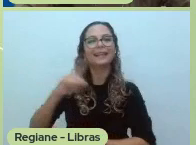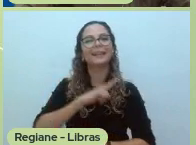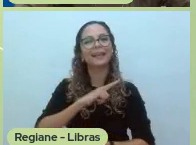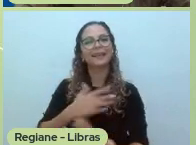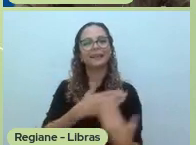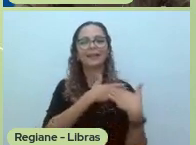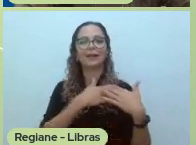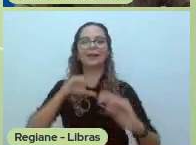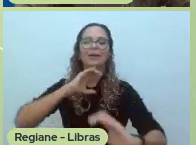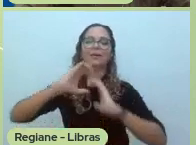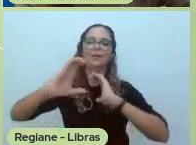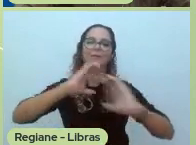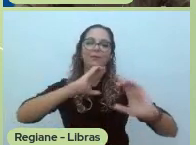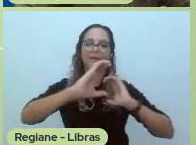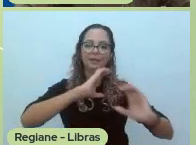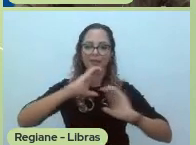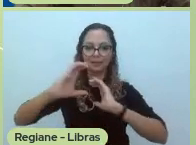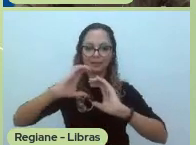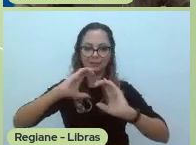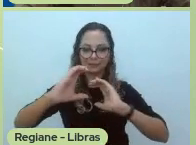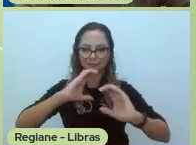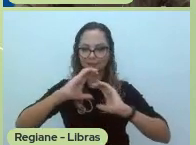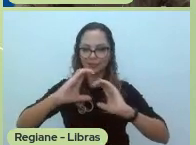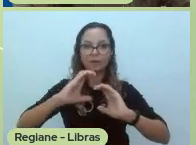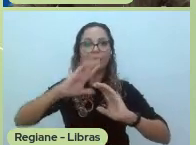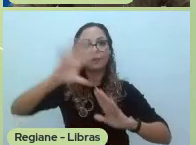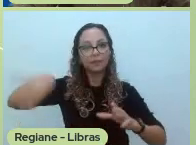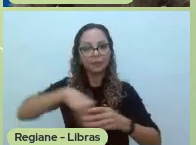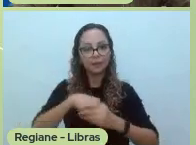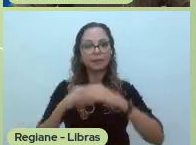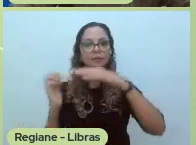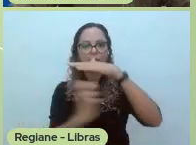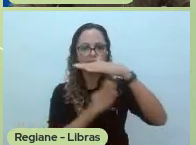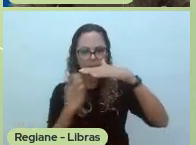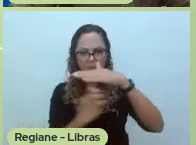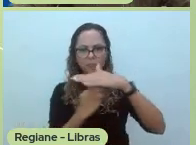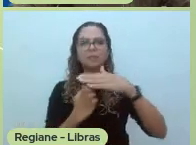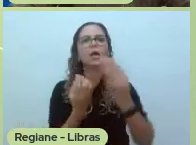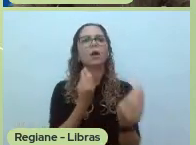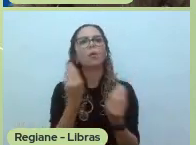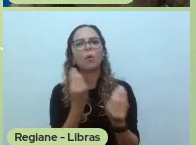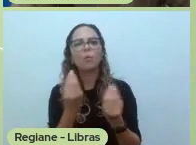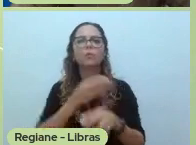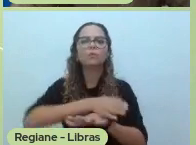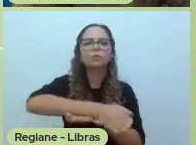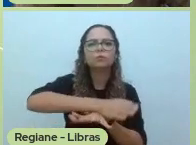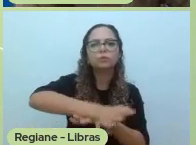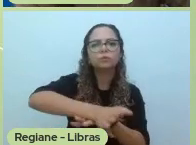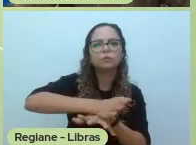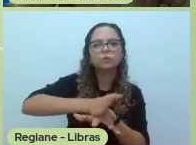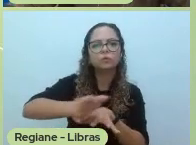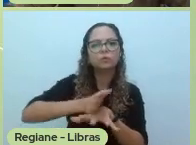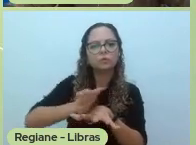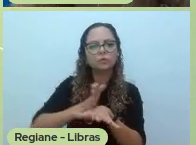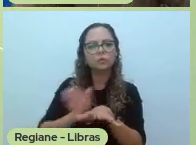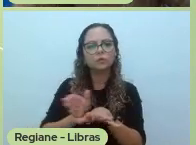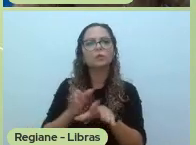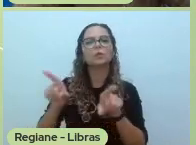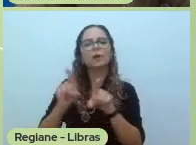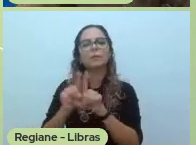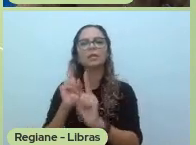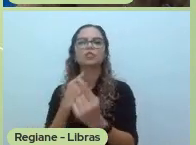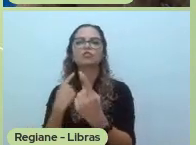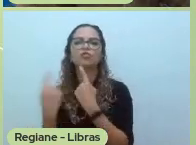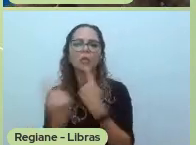companhia, então eu tenho toda uma máquina para poder propagar as diretrizes, para iniciar diálogos, e sou